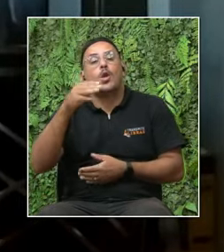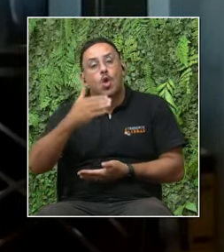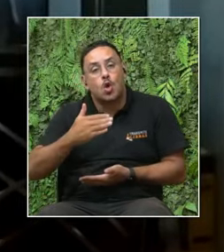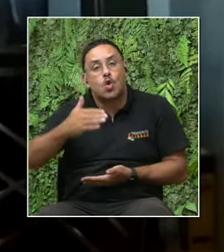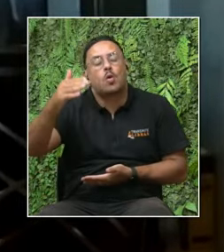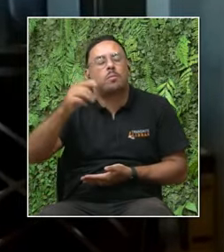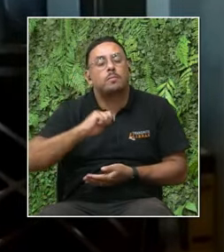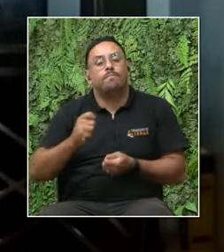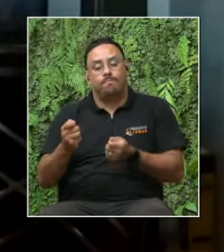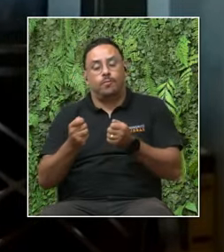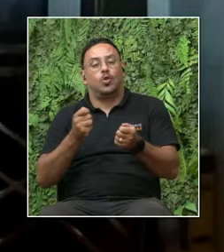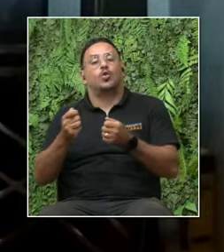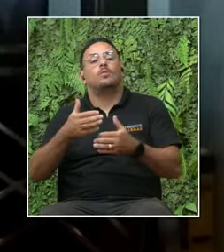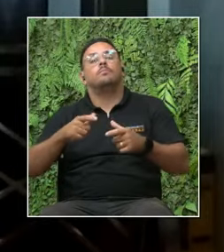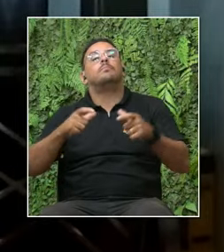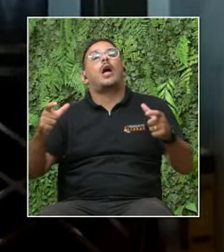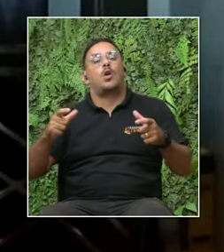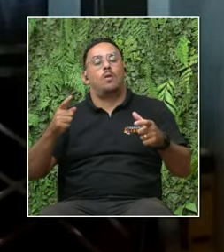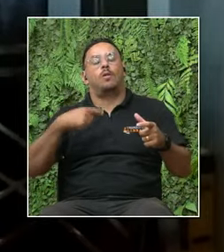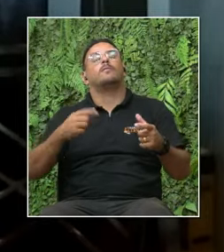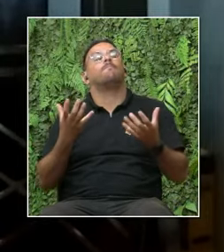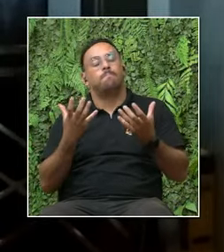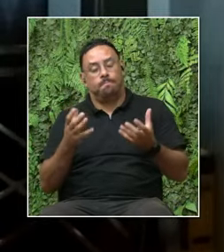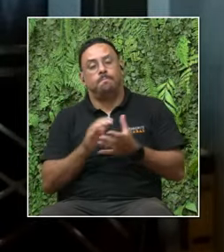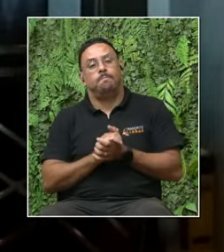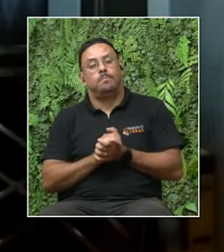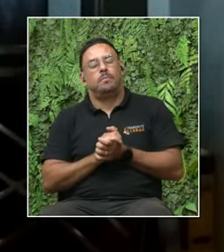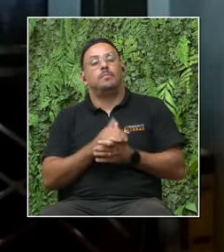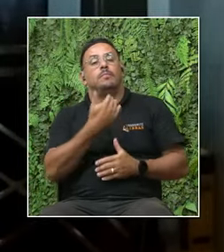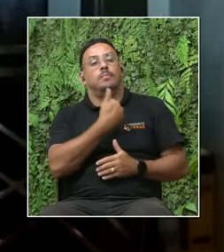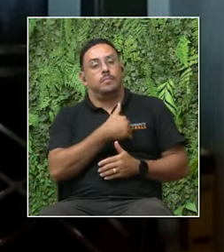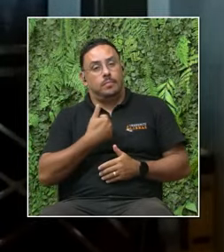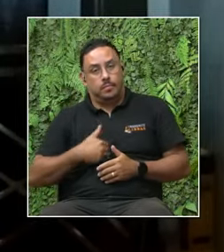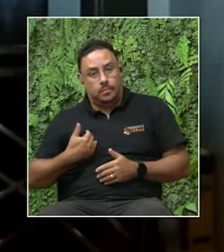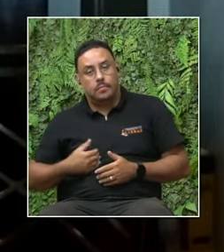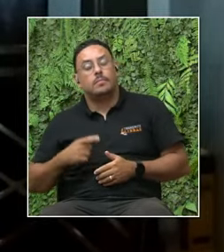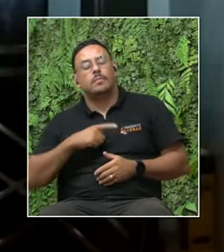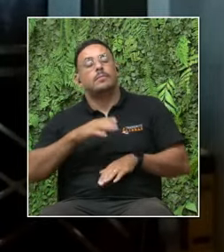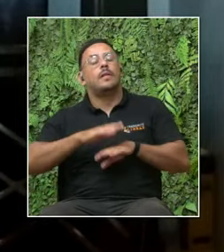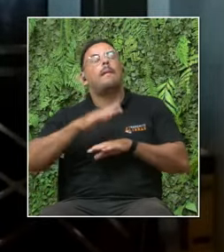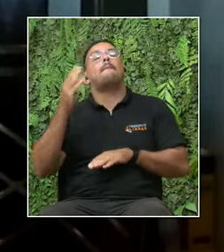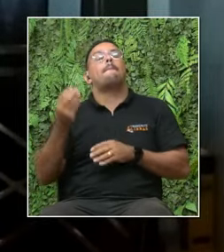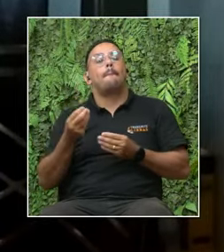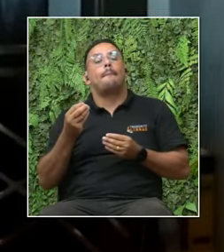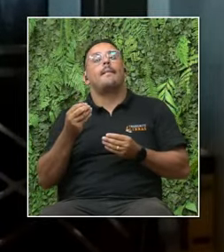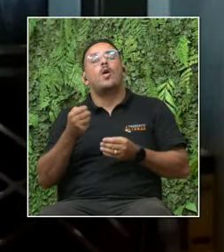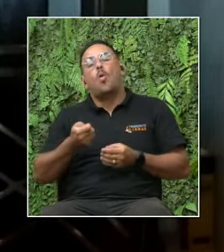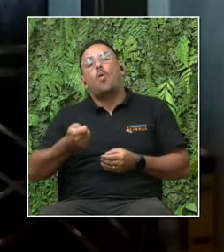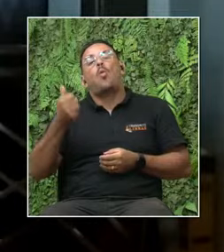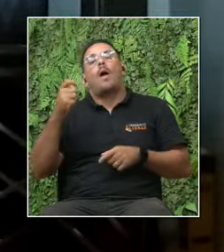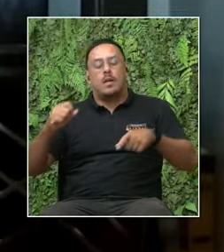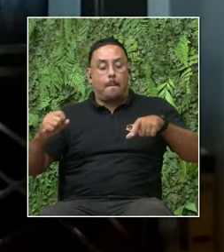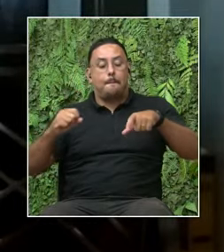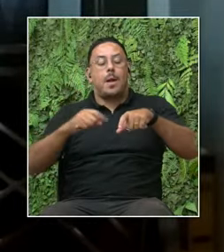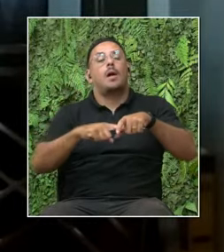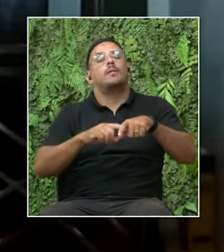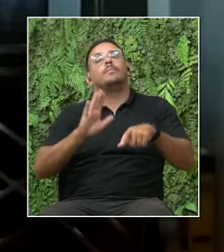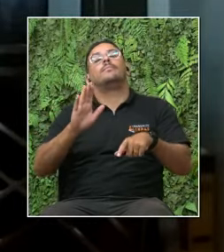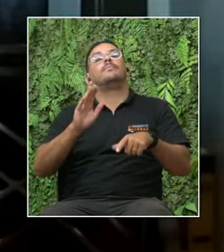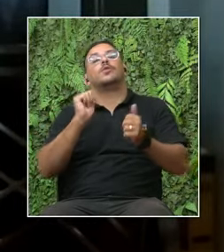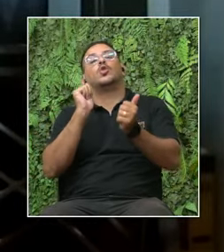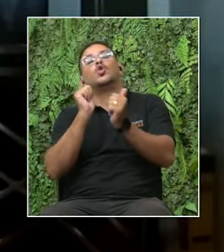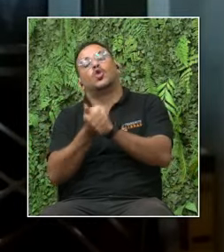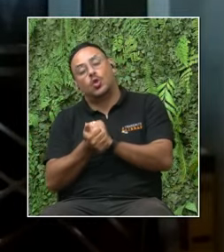controle maior daquilo que estava proposto o Atlético sim teve mais propensão a marcar o primeiro gol mas o jogo ele